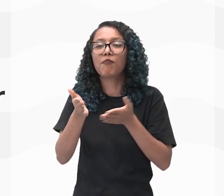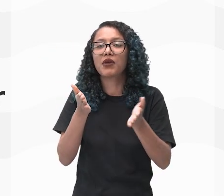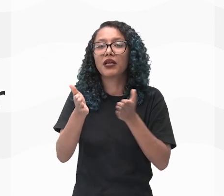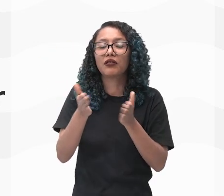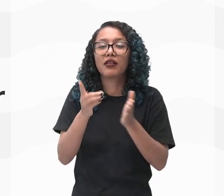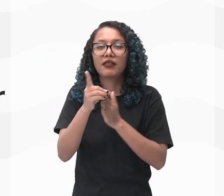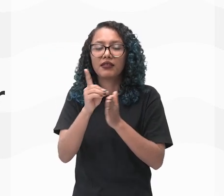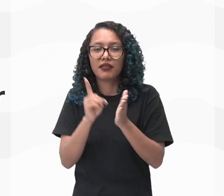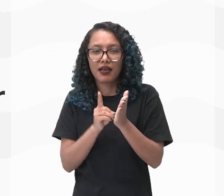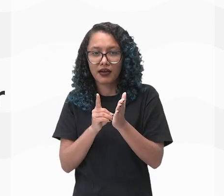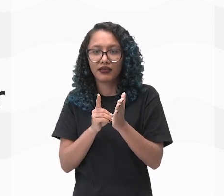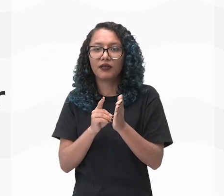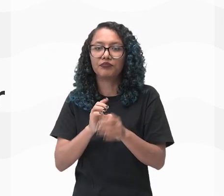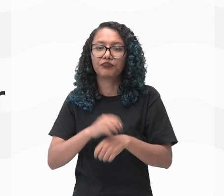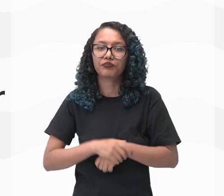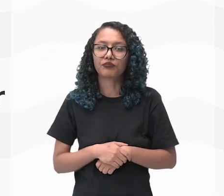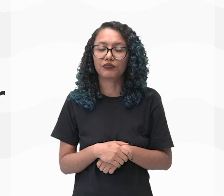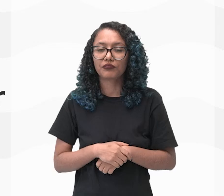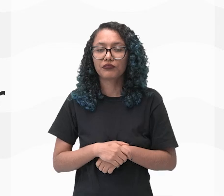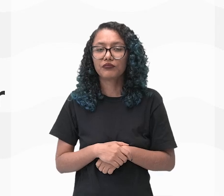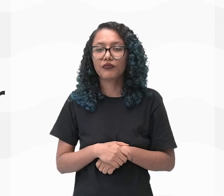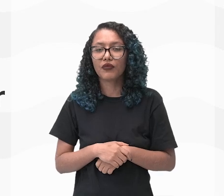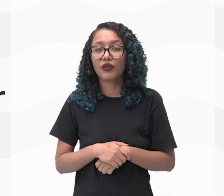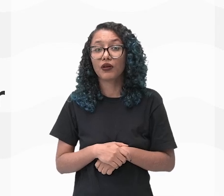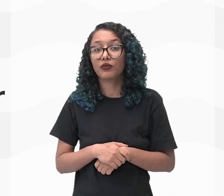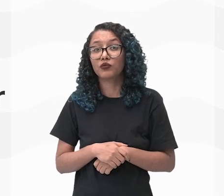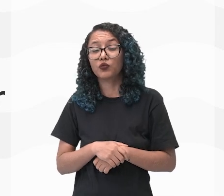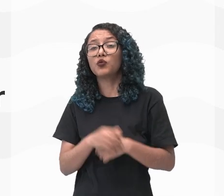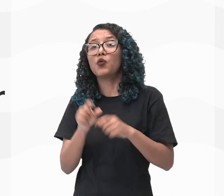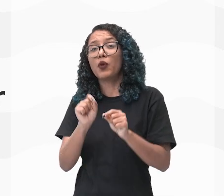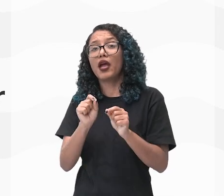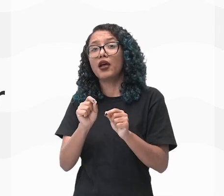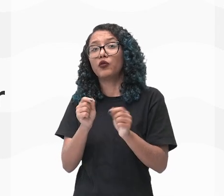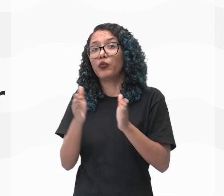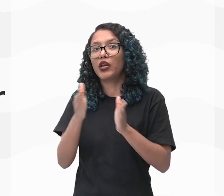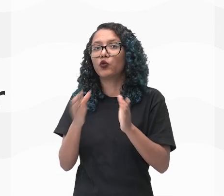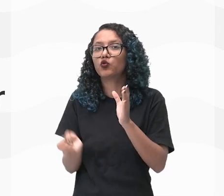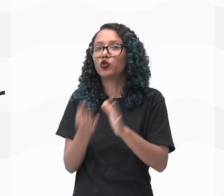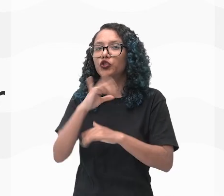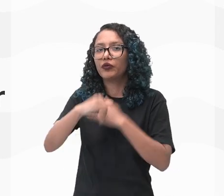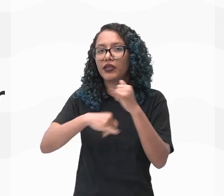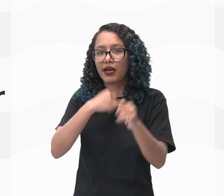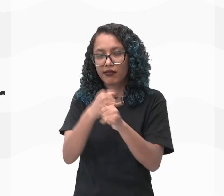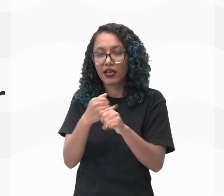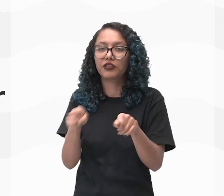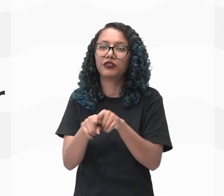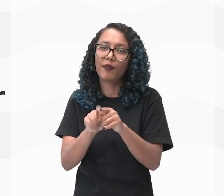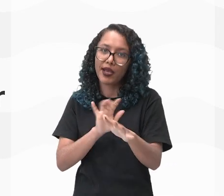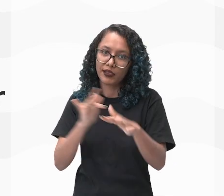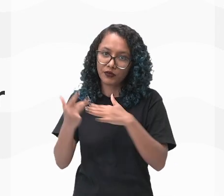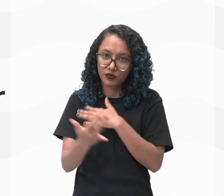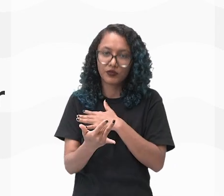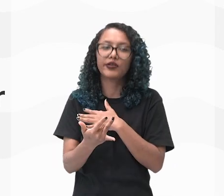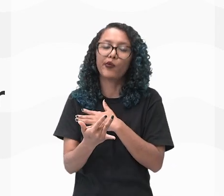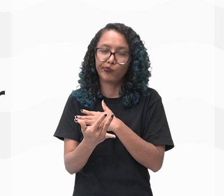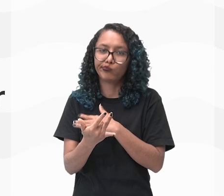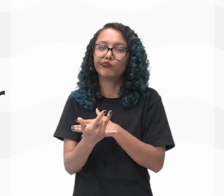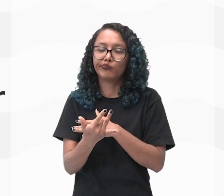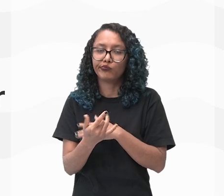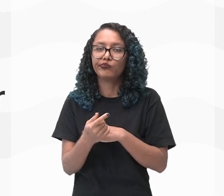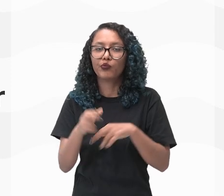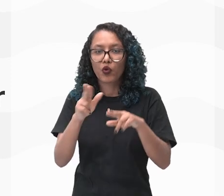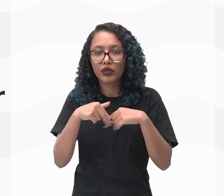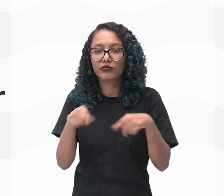contextualizar. Lá no século XIX, por exemplo, o jornal americano The Sun vai publicar uma série de artigos